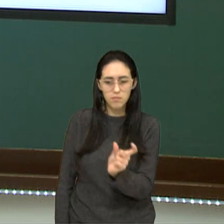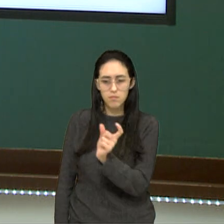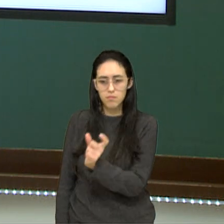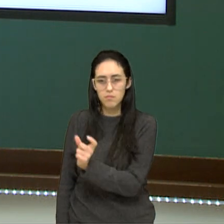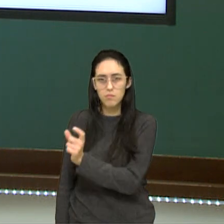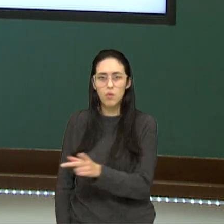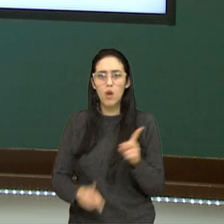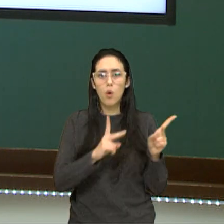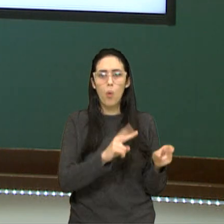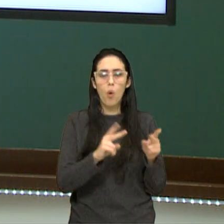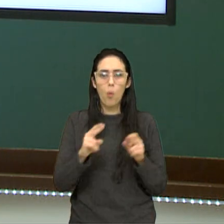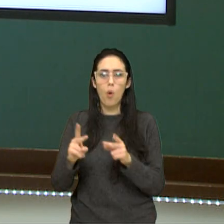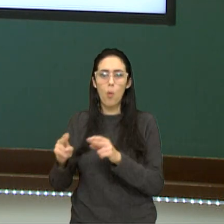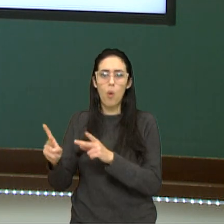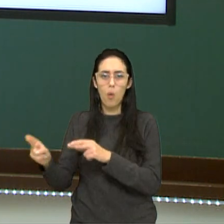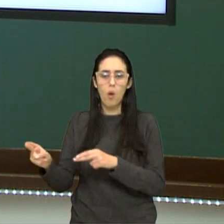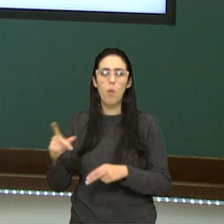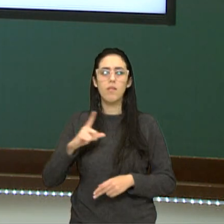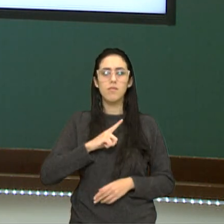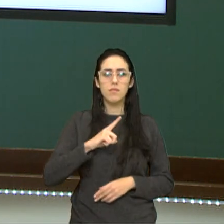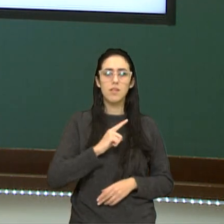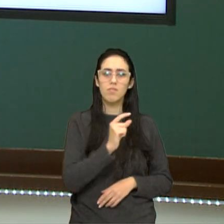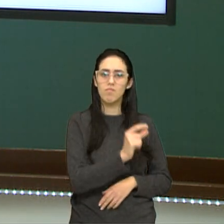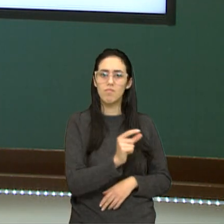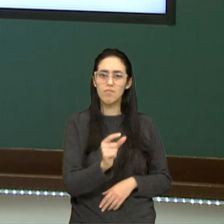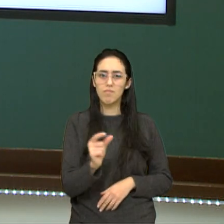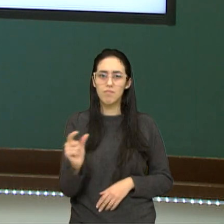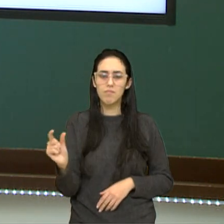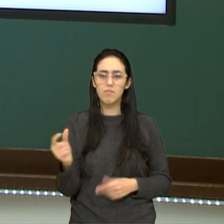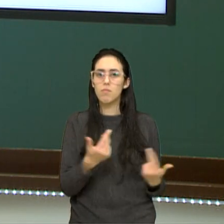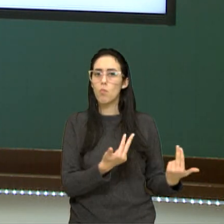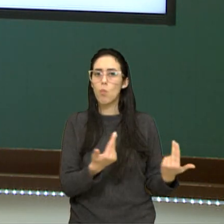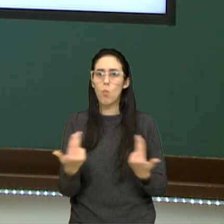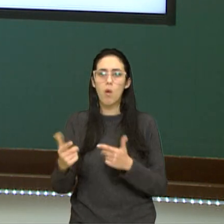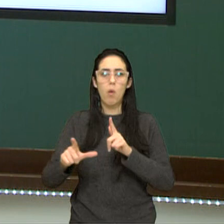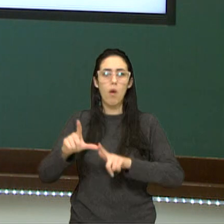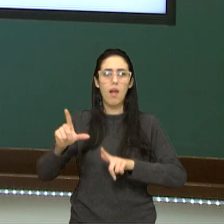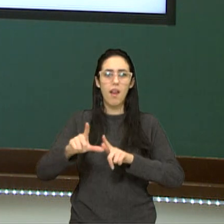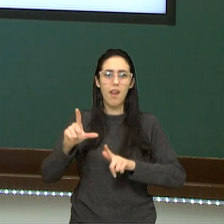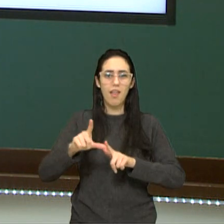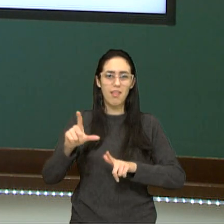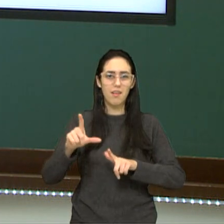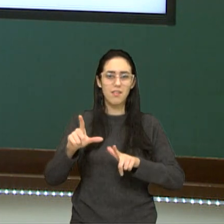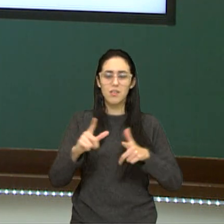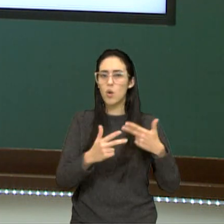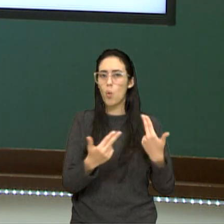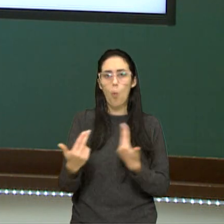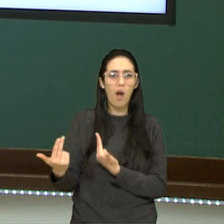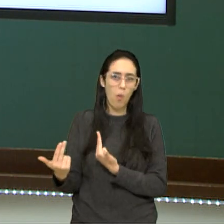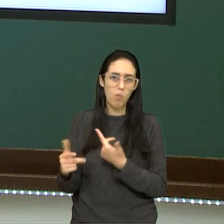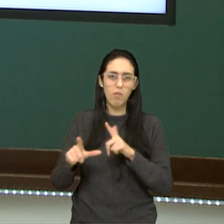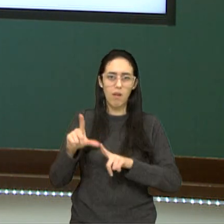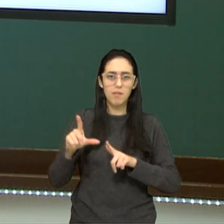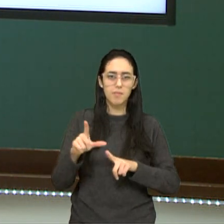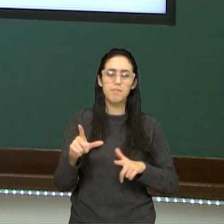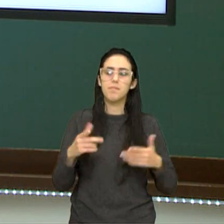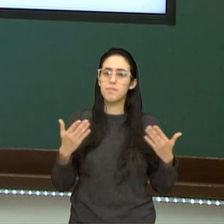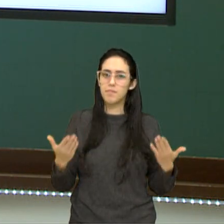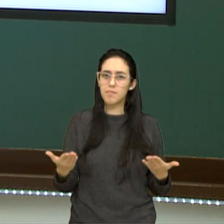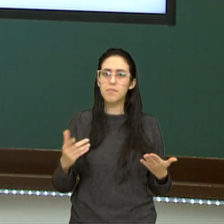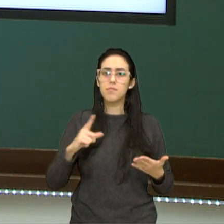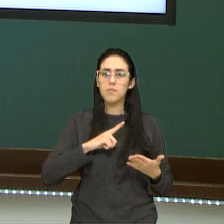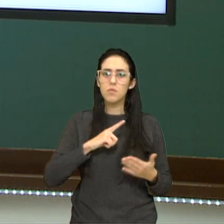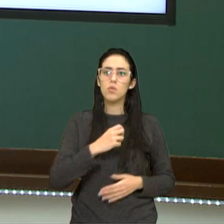um bloquinho. Então, são os bloquinhos que têm a mesma parte literal, as mesmas letrinhas.